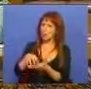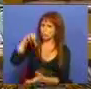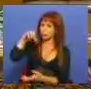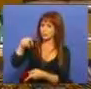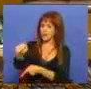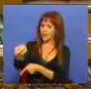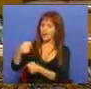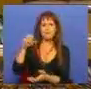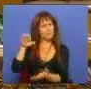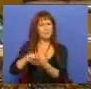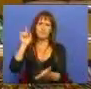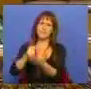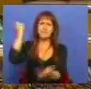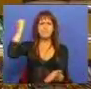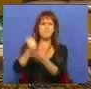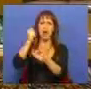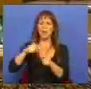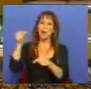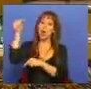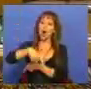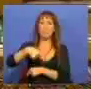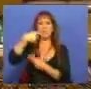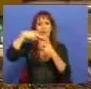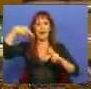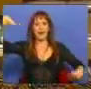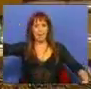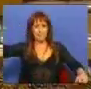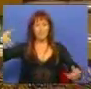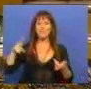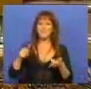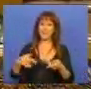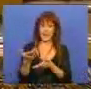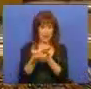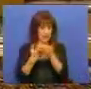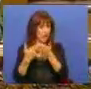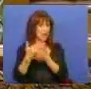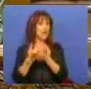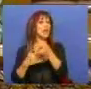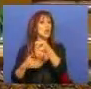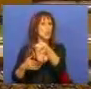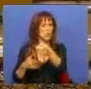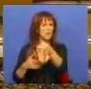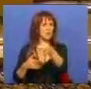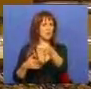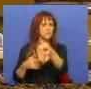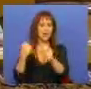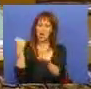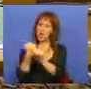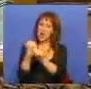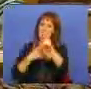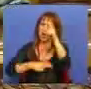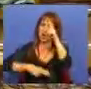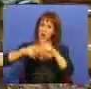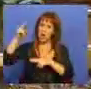imobiliários a marca da sua passagem pela Câmara. Estes negócios são a